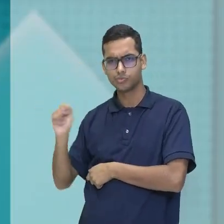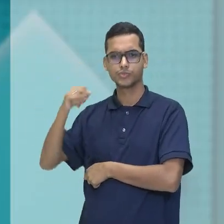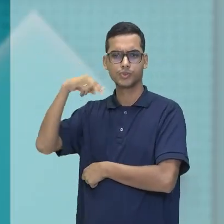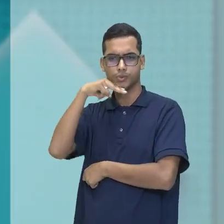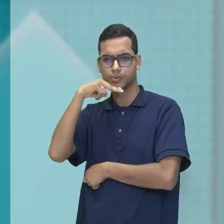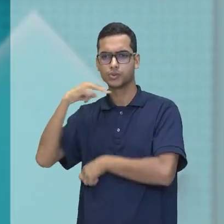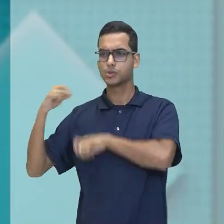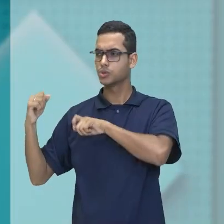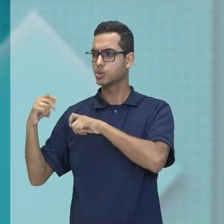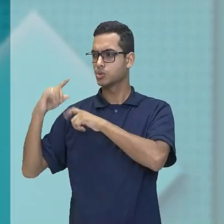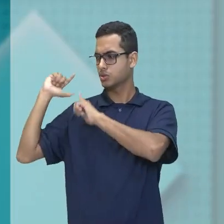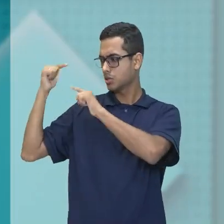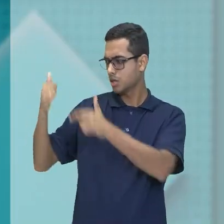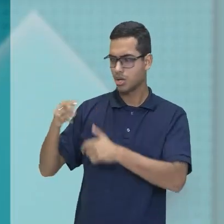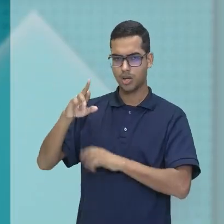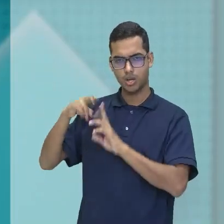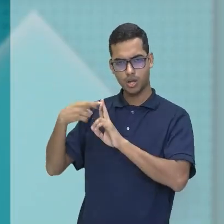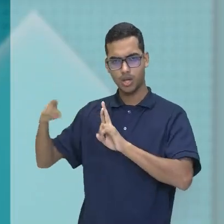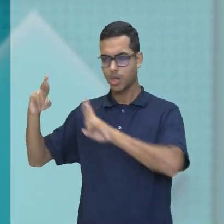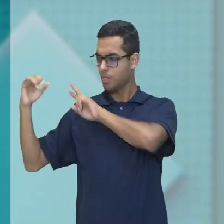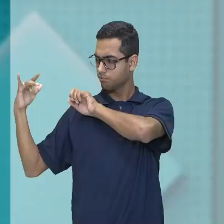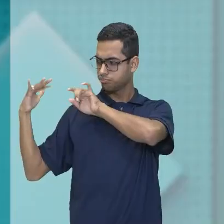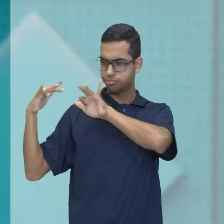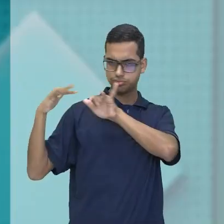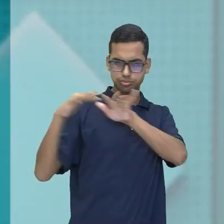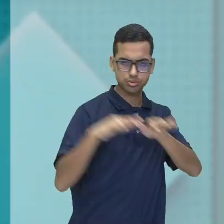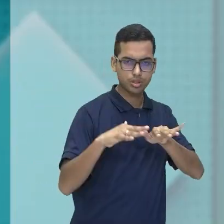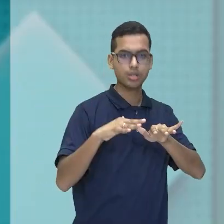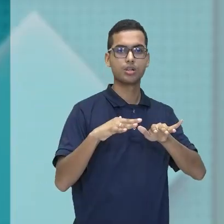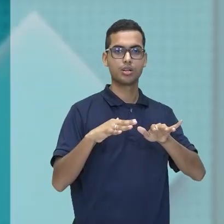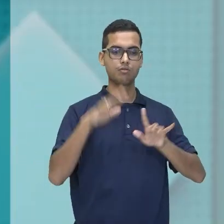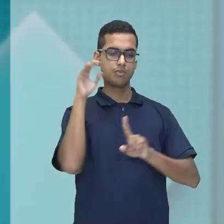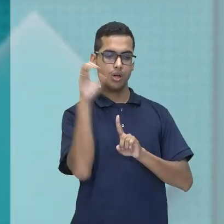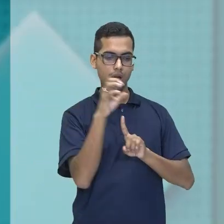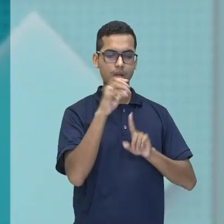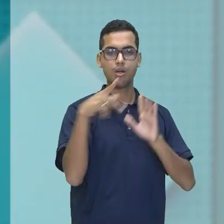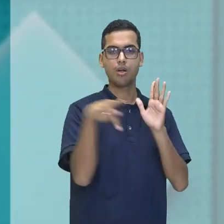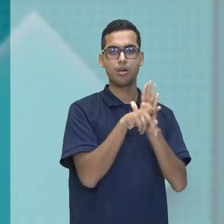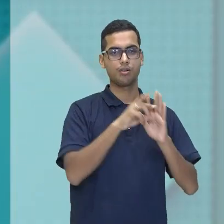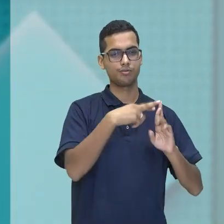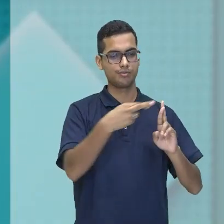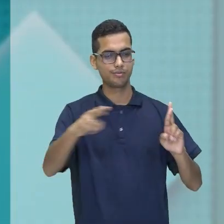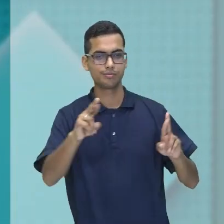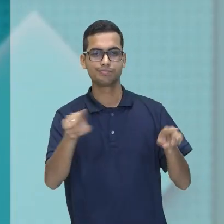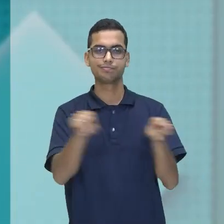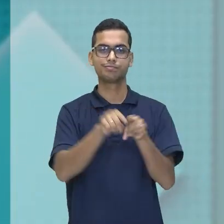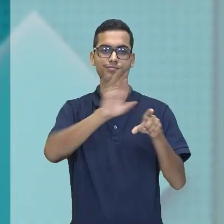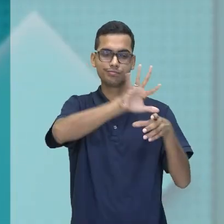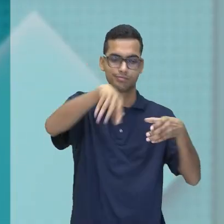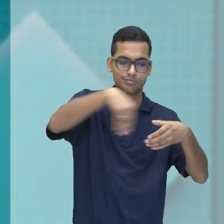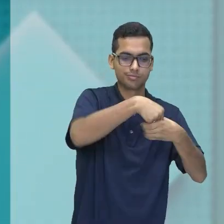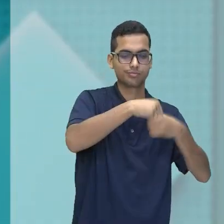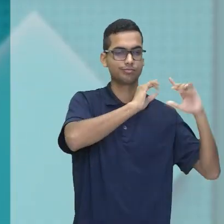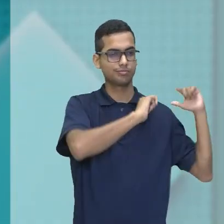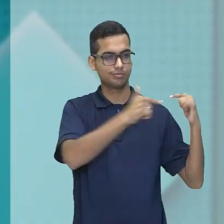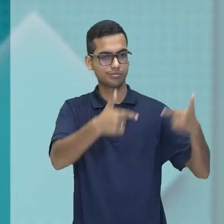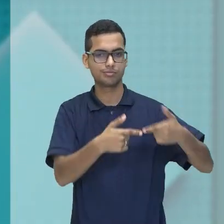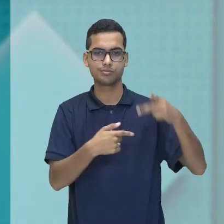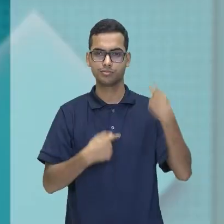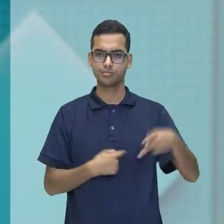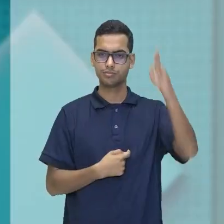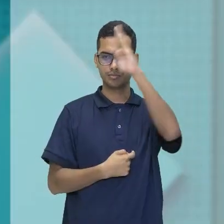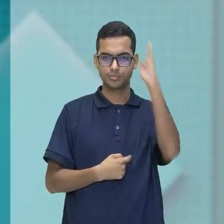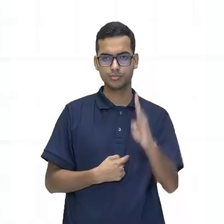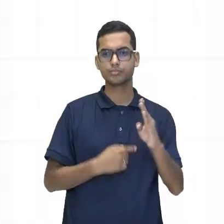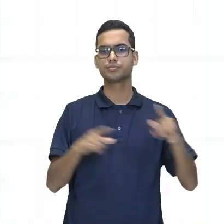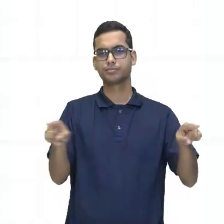essas tradições, a sua religiosidade, e também que faz parte assim das nossas tradições. A gente vai mostrar agora uma foto